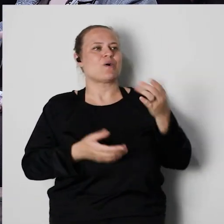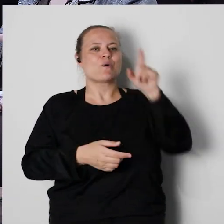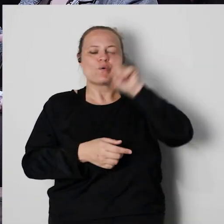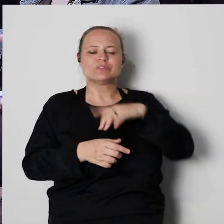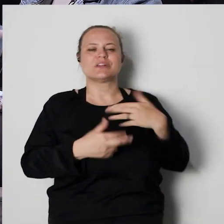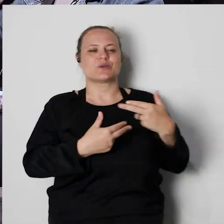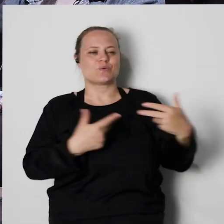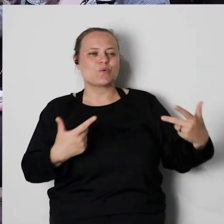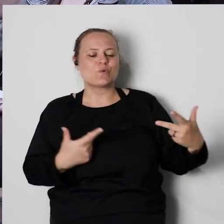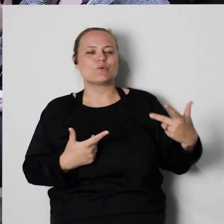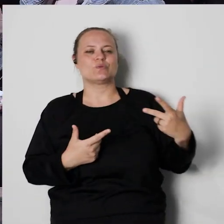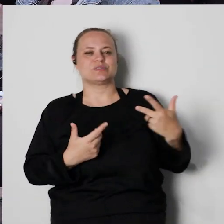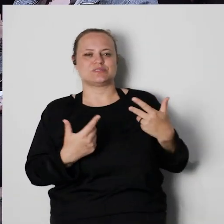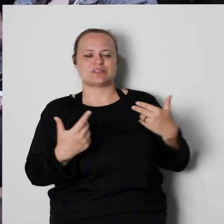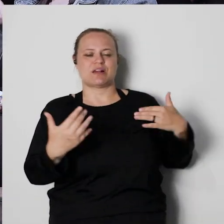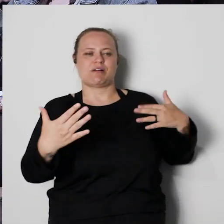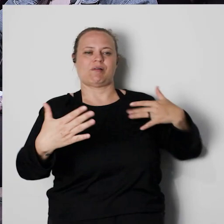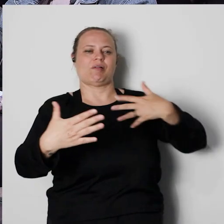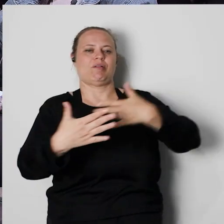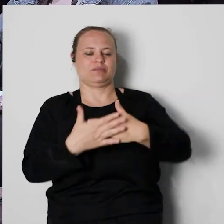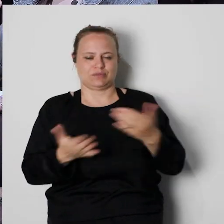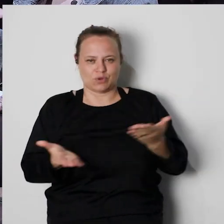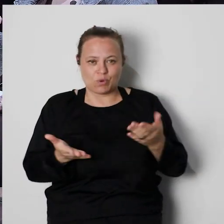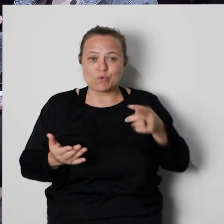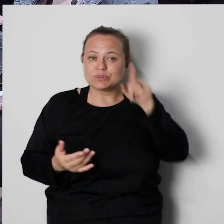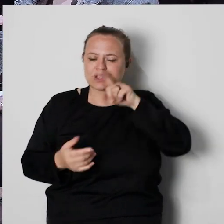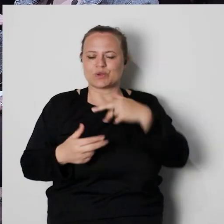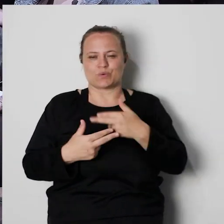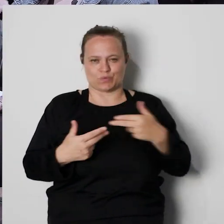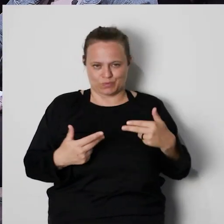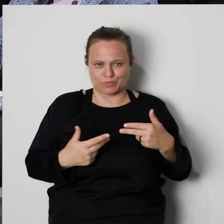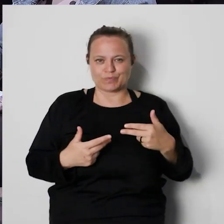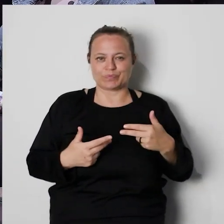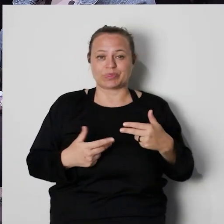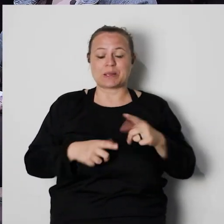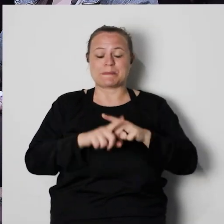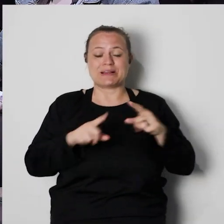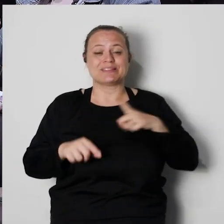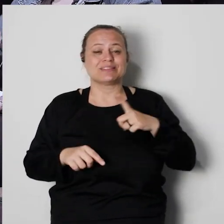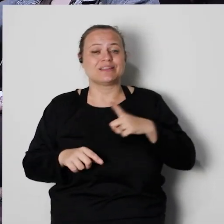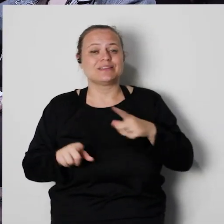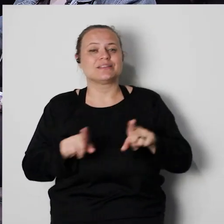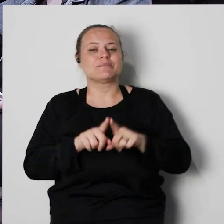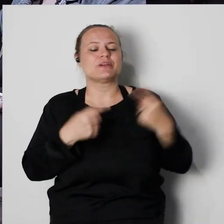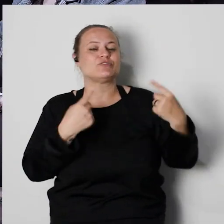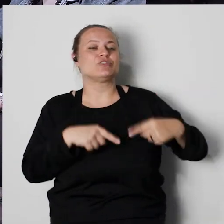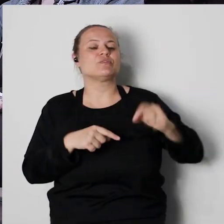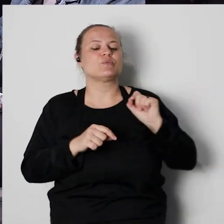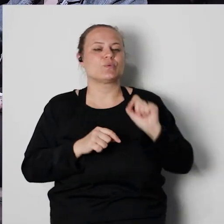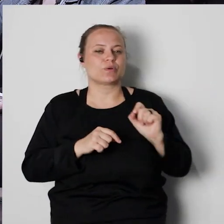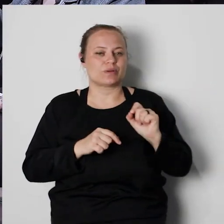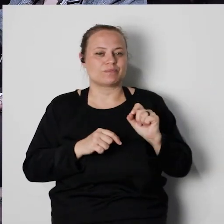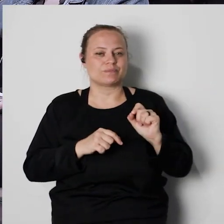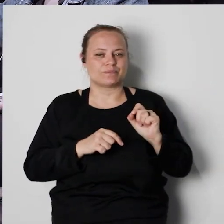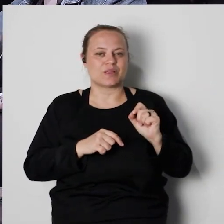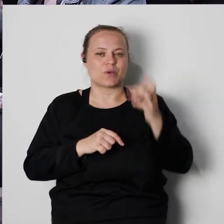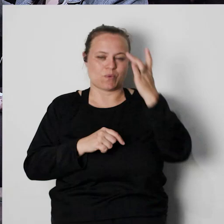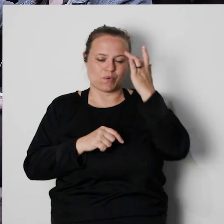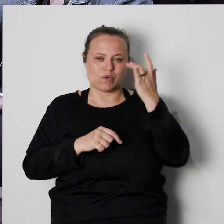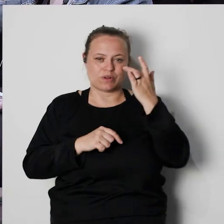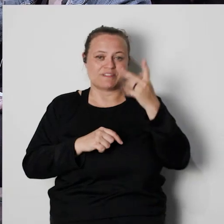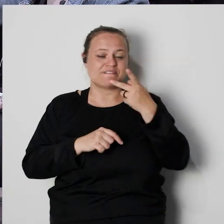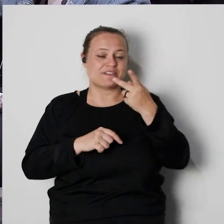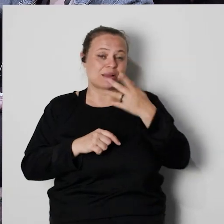eles estejam parados a nível de política pública, eles ainda estão colhendo frutos